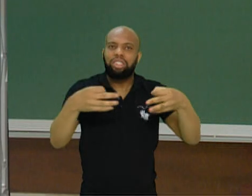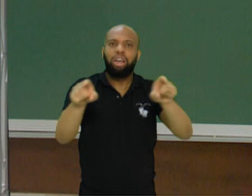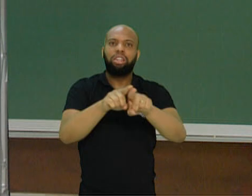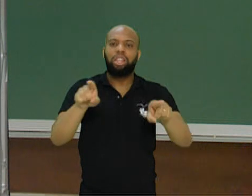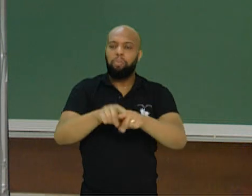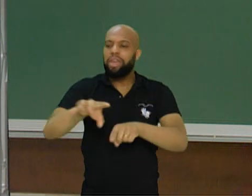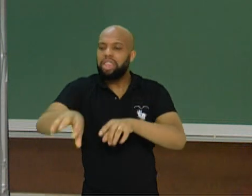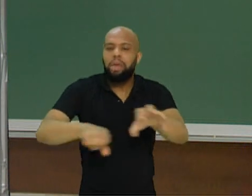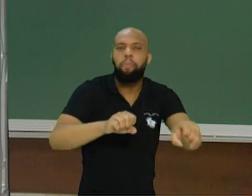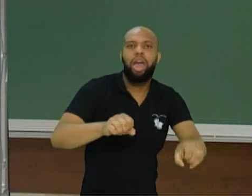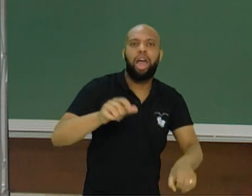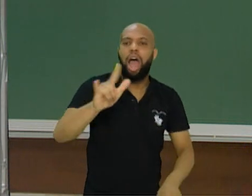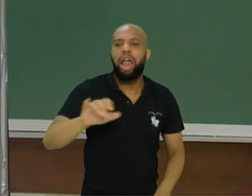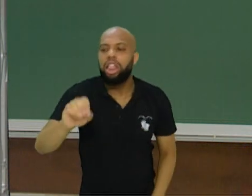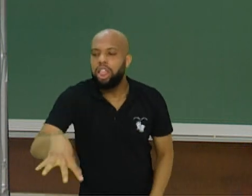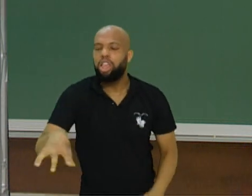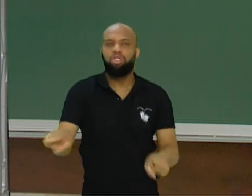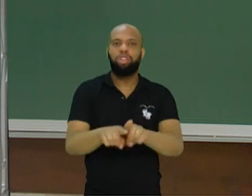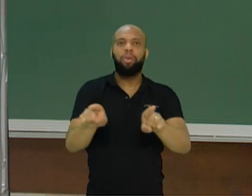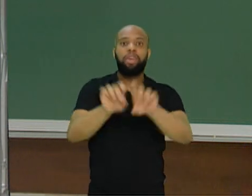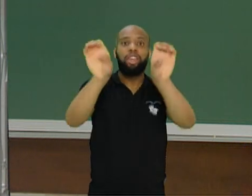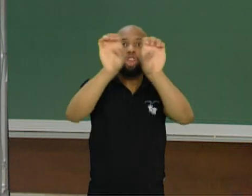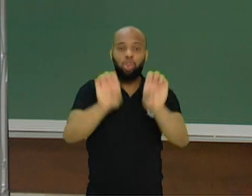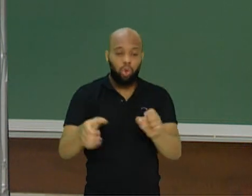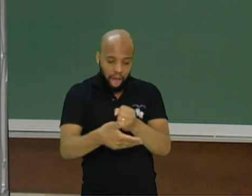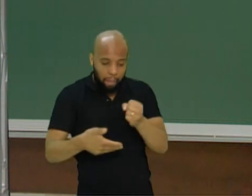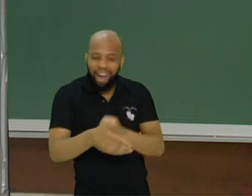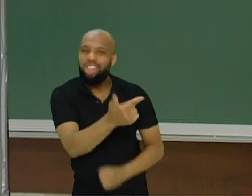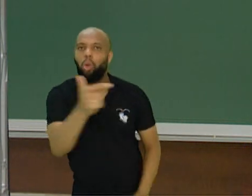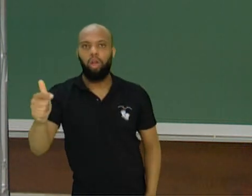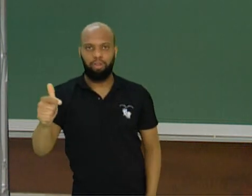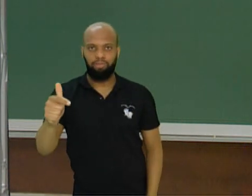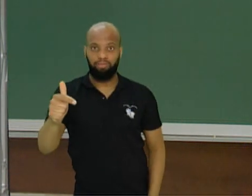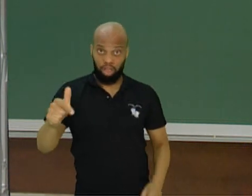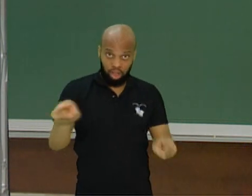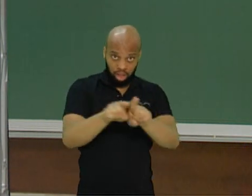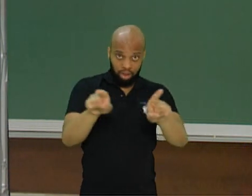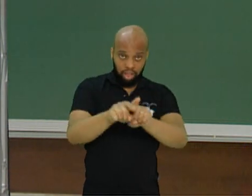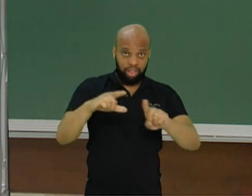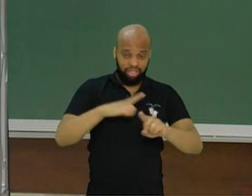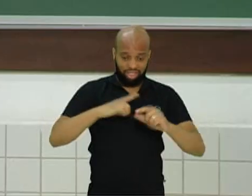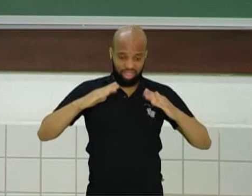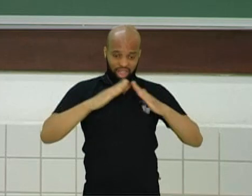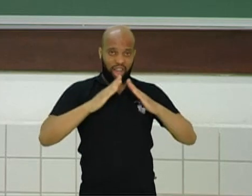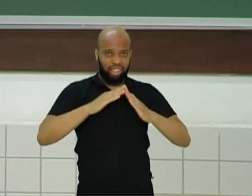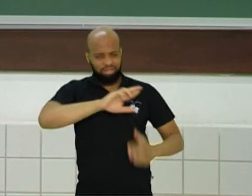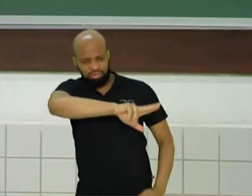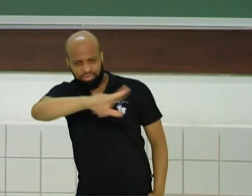de esgoto, né, de infraestrutura. As casas, muitas vezes, elas são